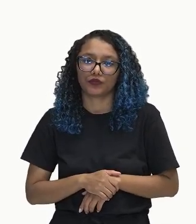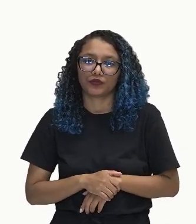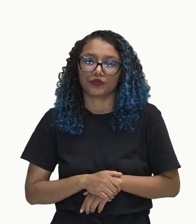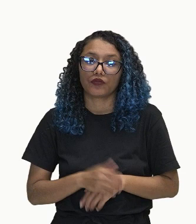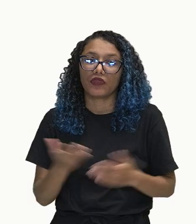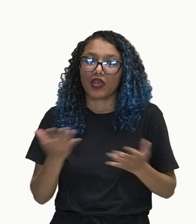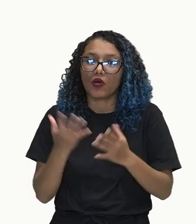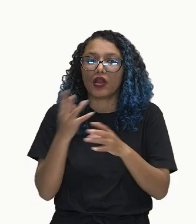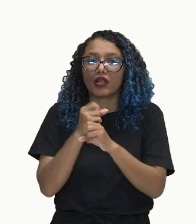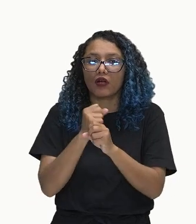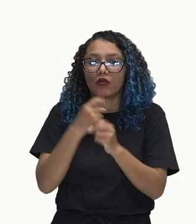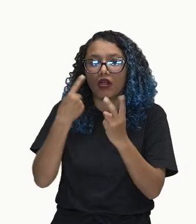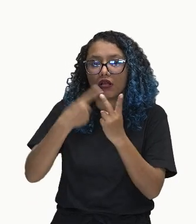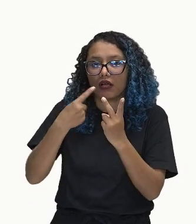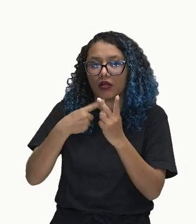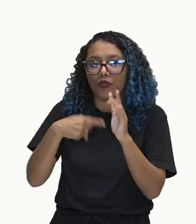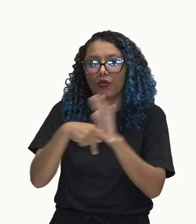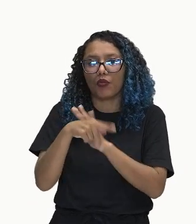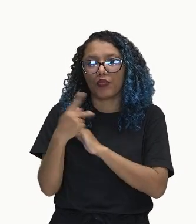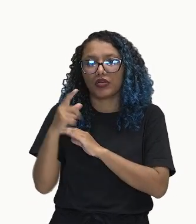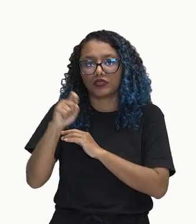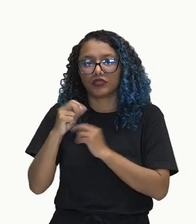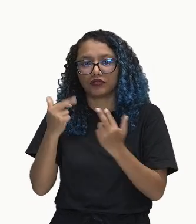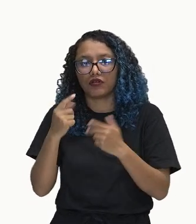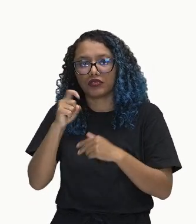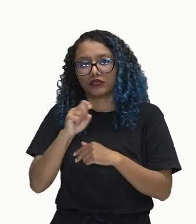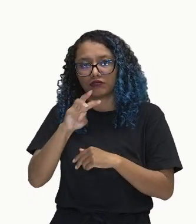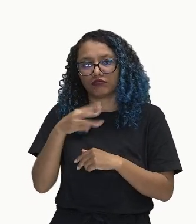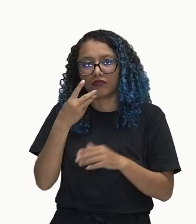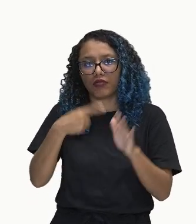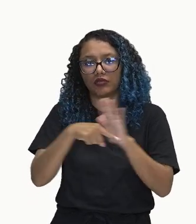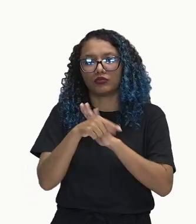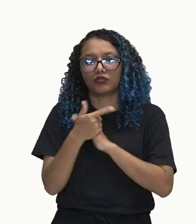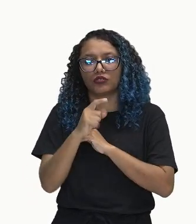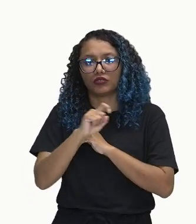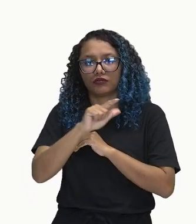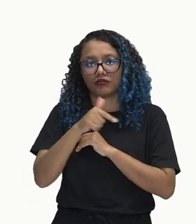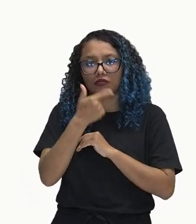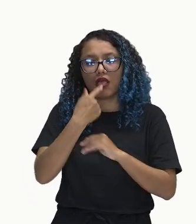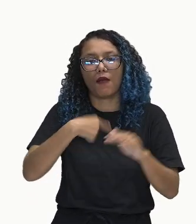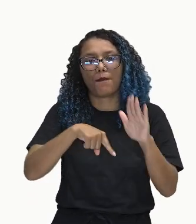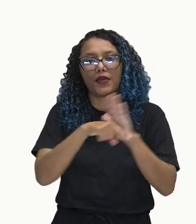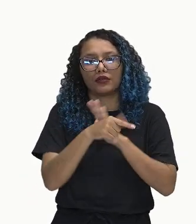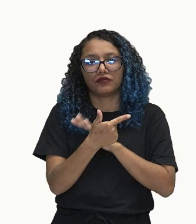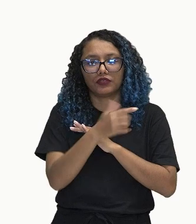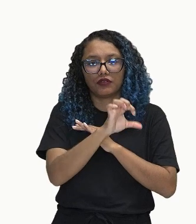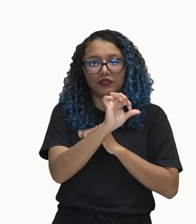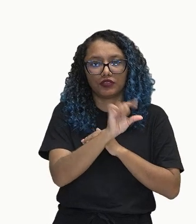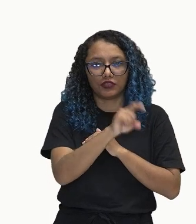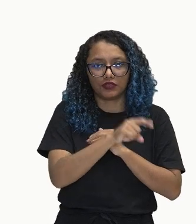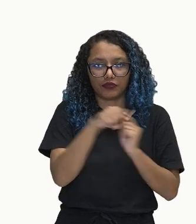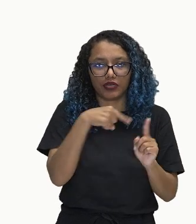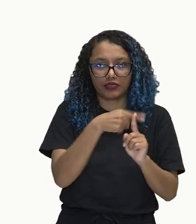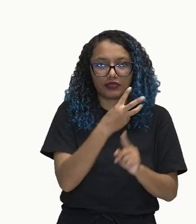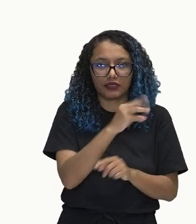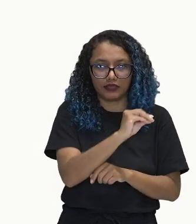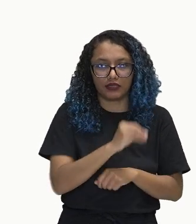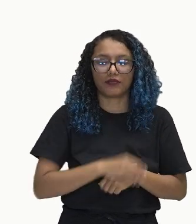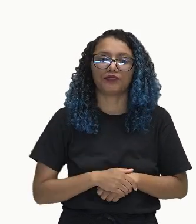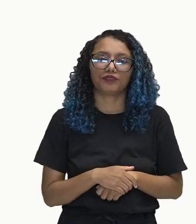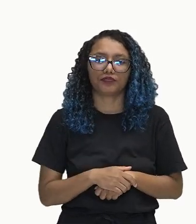Calcular as raízes de P de x igual a x ao cubo menos 2x ao quadrado menos 29x mais